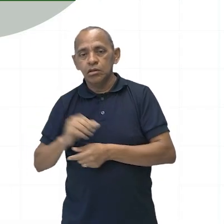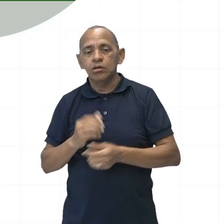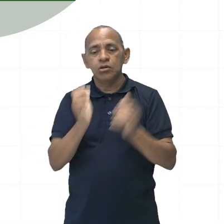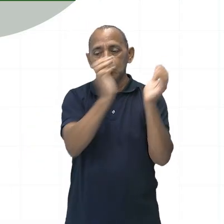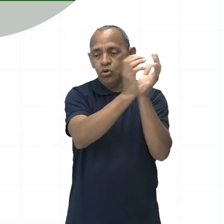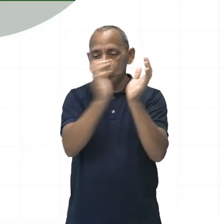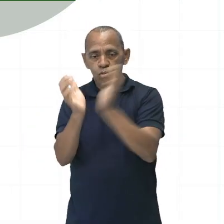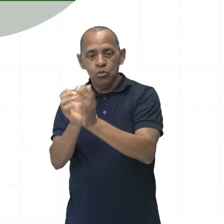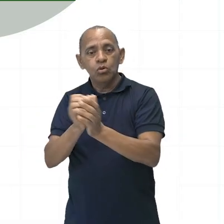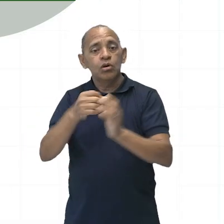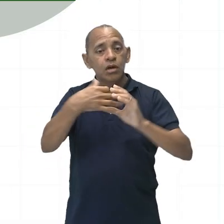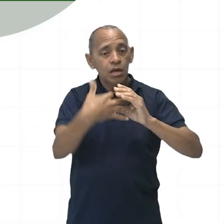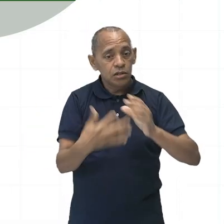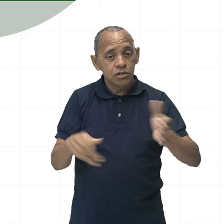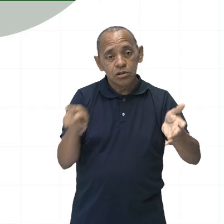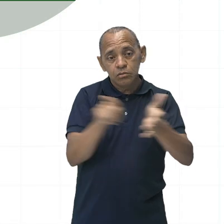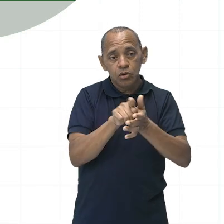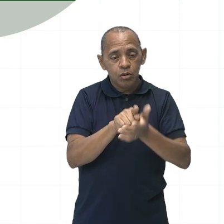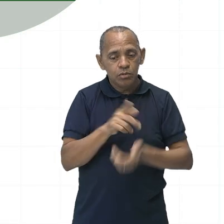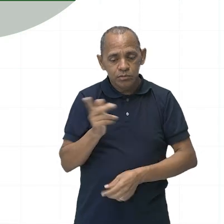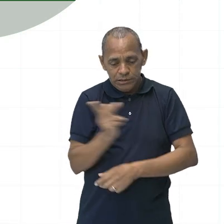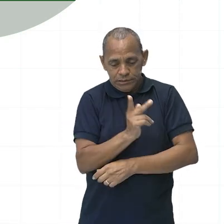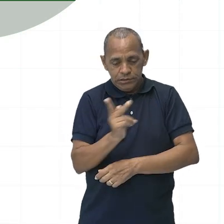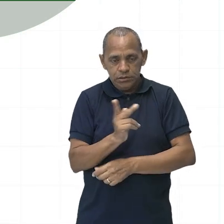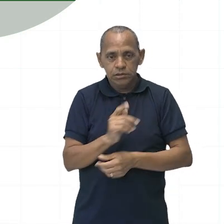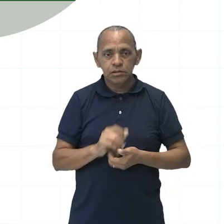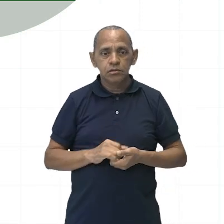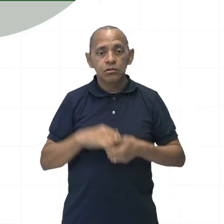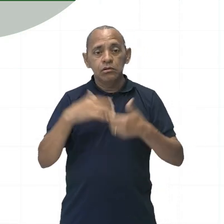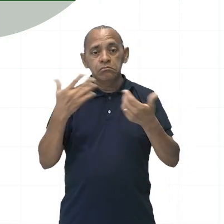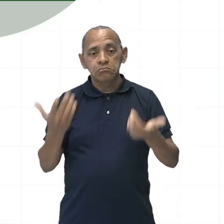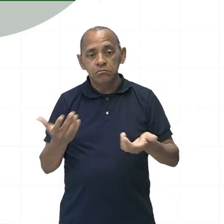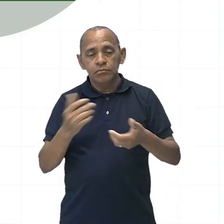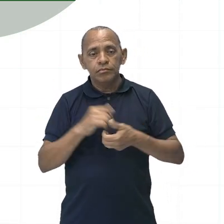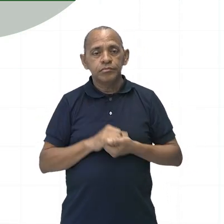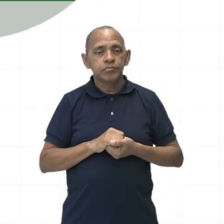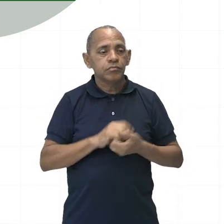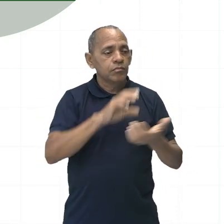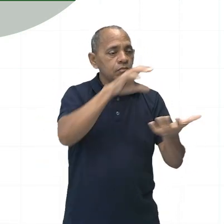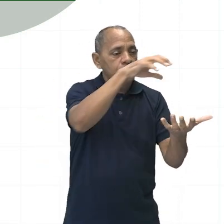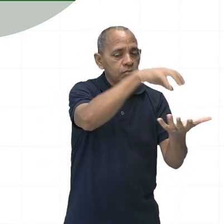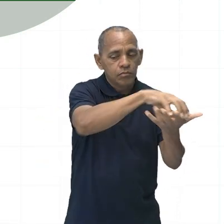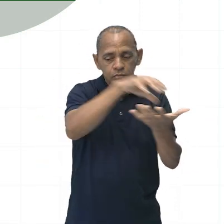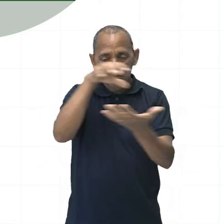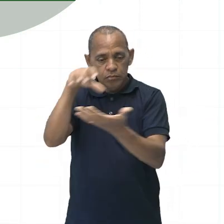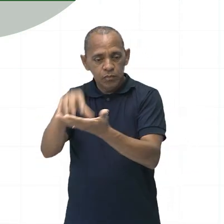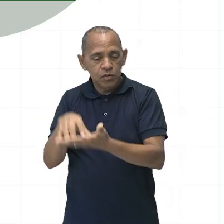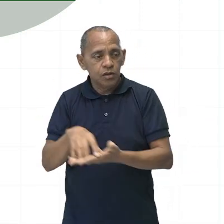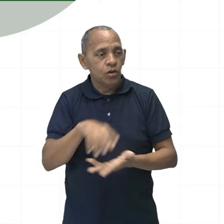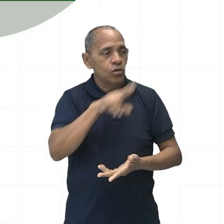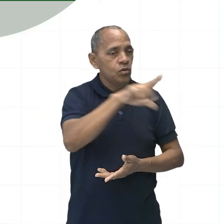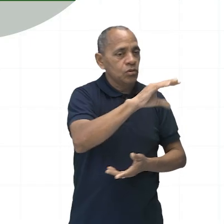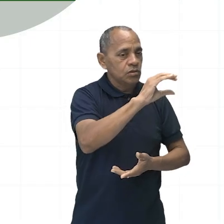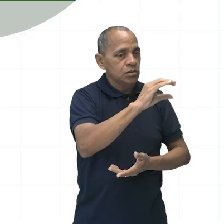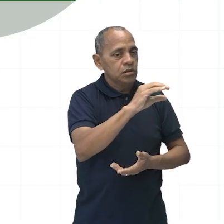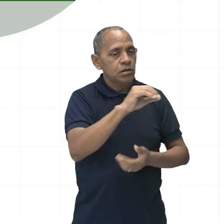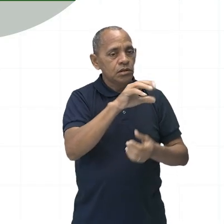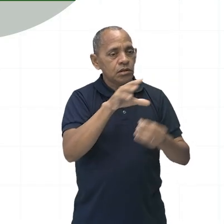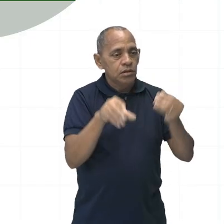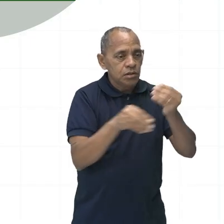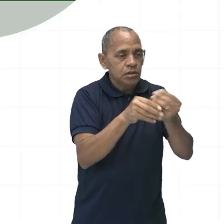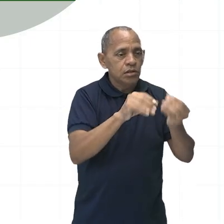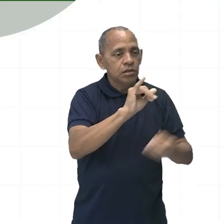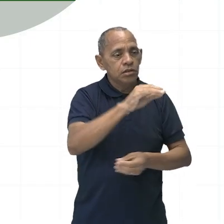características específicas. E quais são esses grupos? São as unidades de proteção integral e unidades de